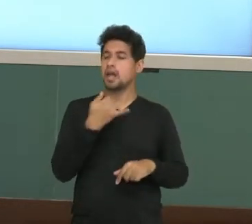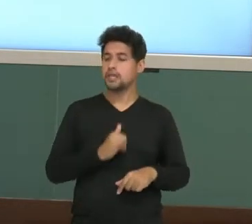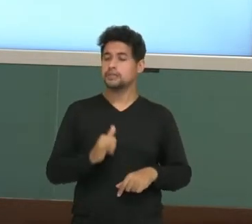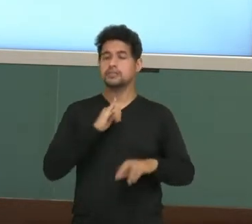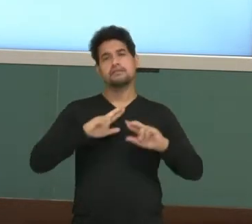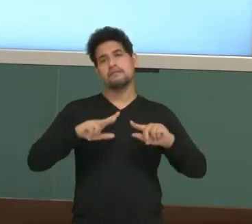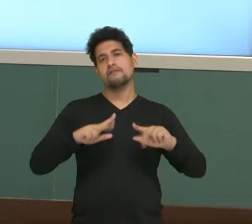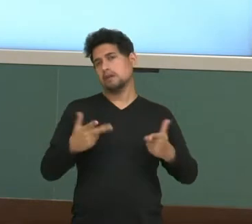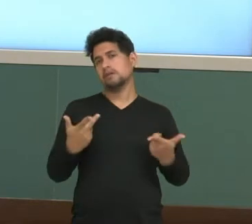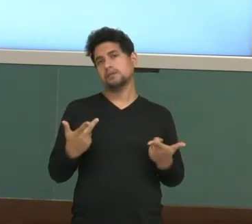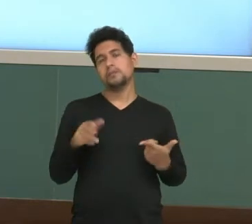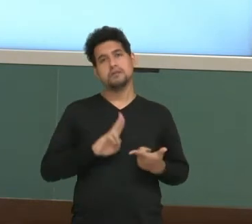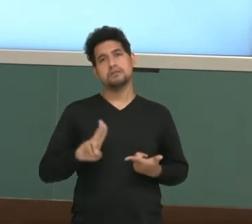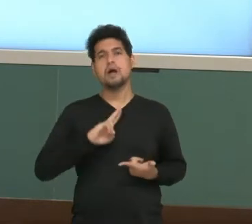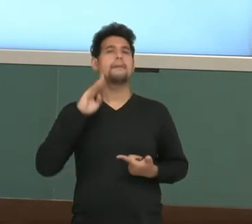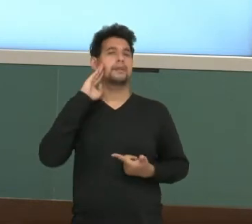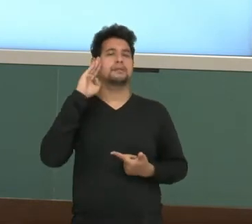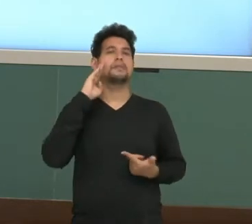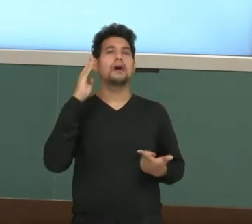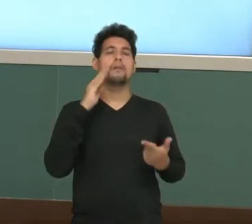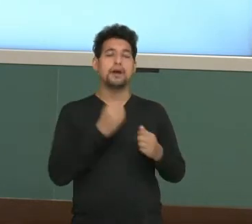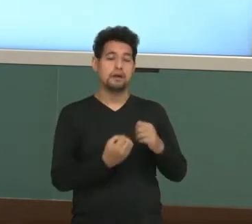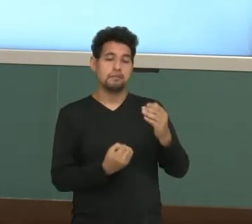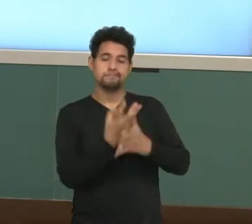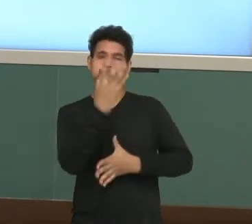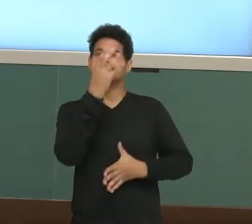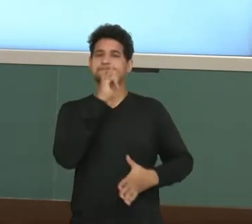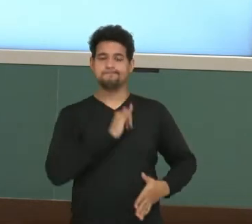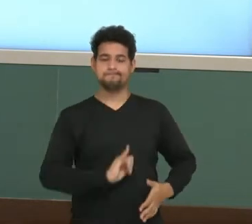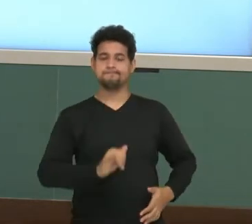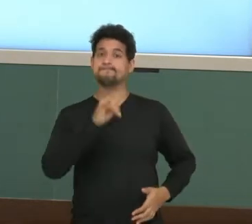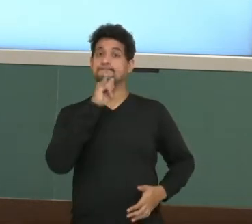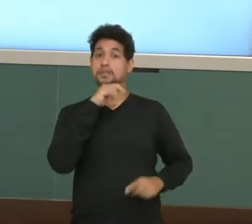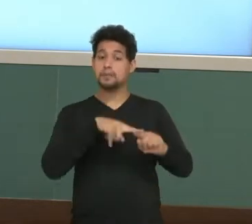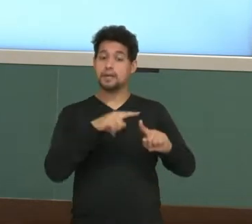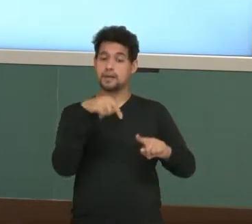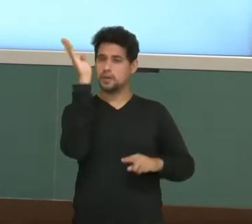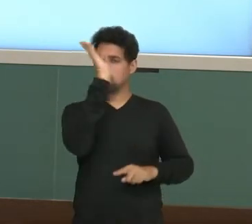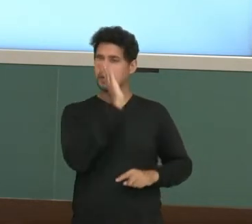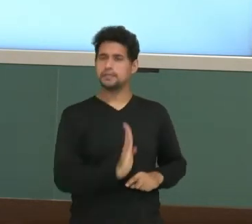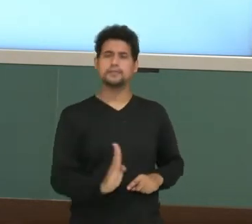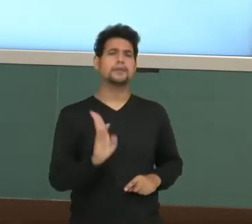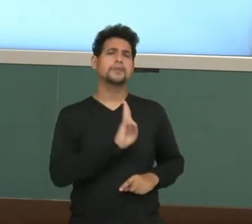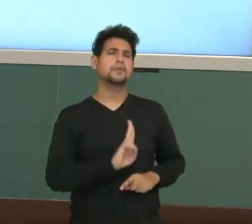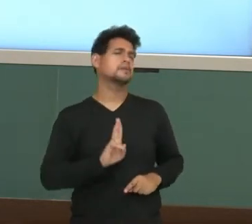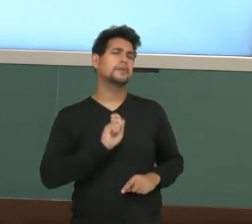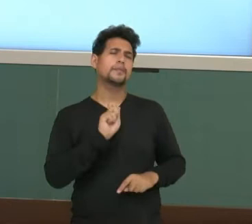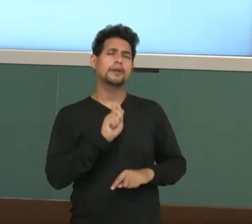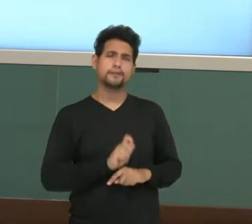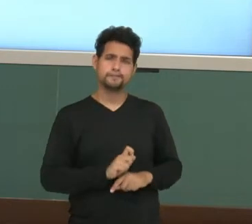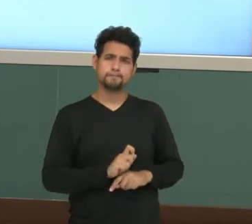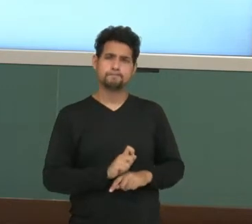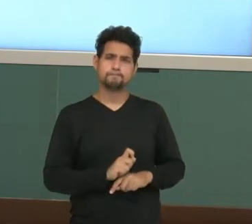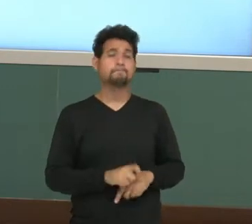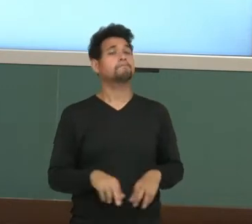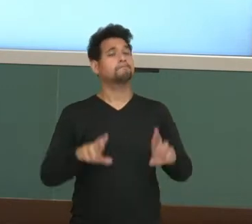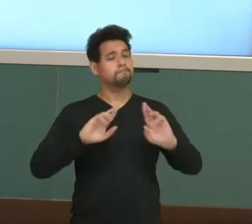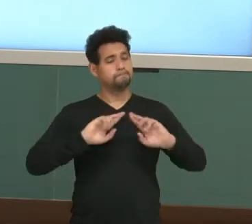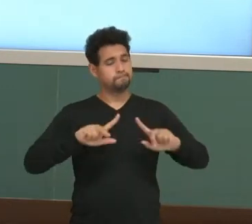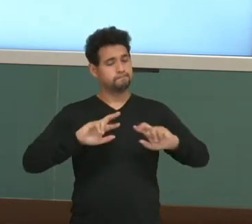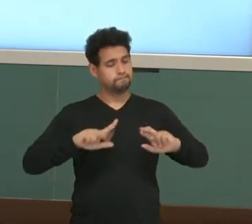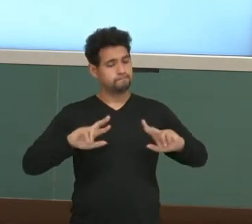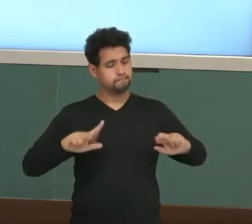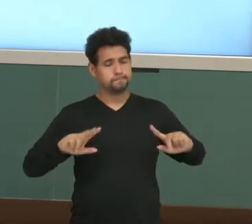elementos como principal matriz energética. Já o Brasil, por sua vez, acaba utilizando outras fontes de